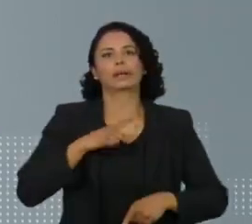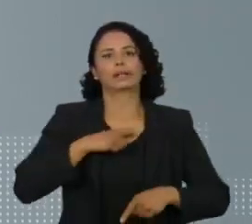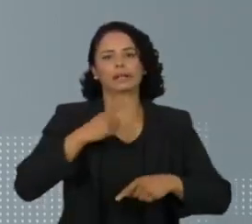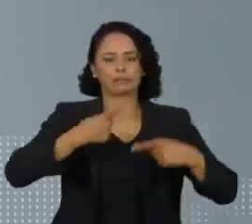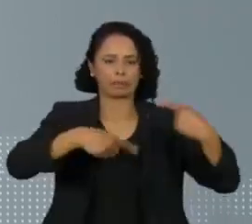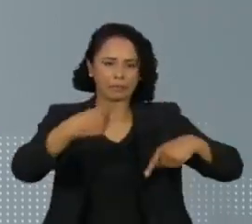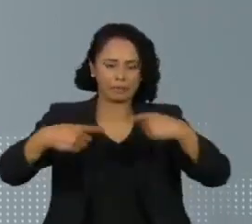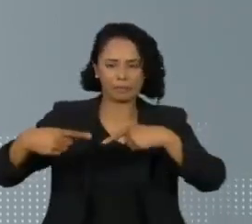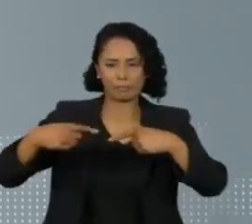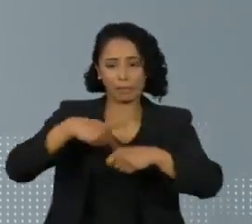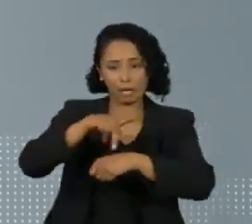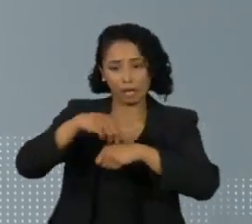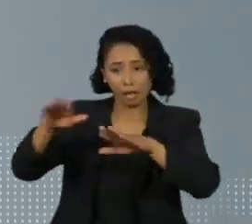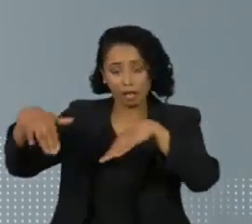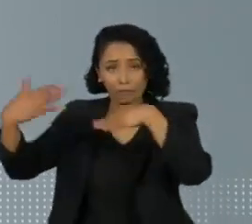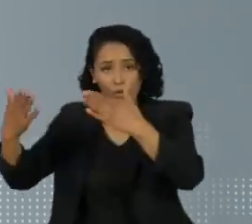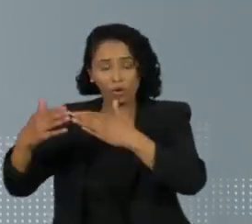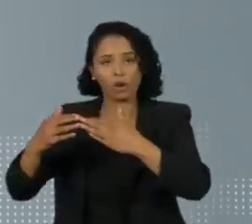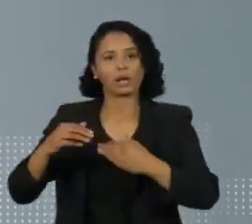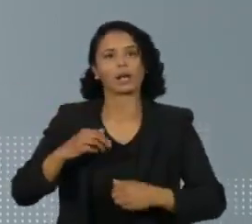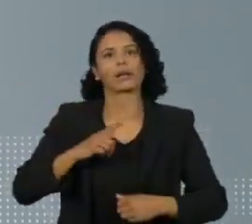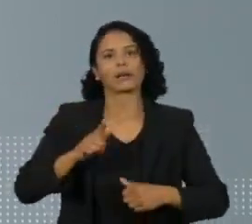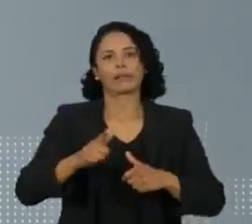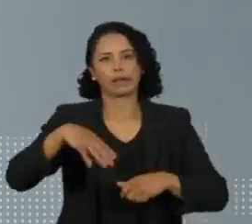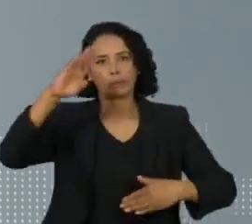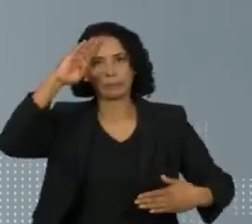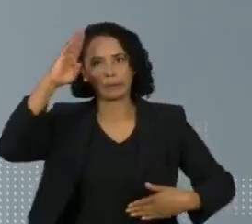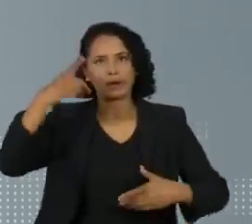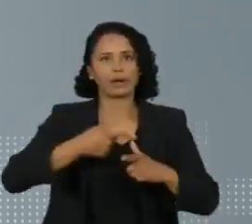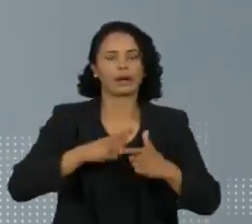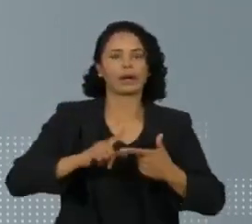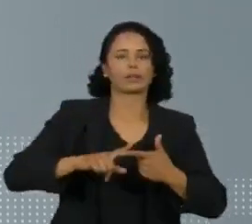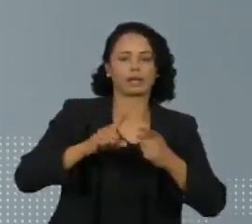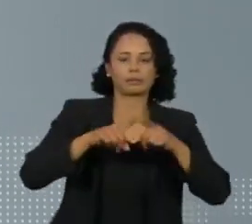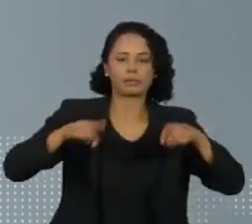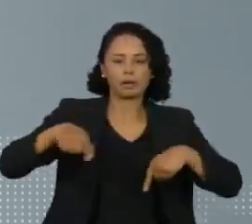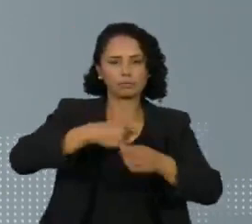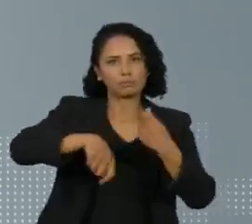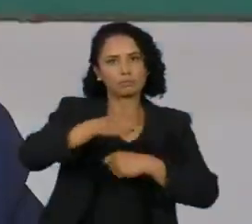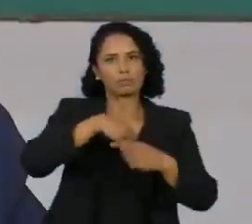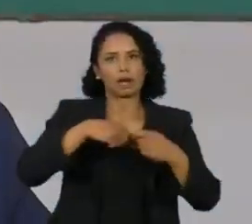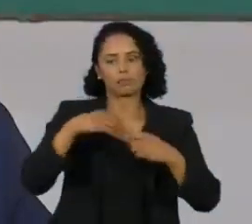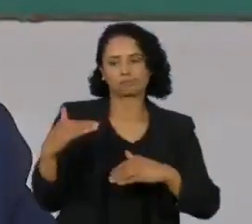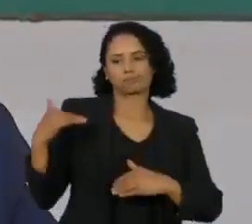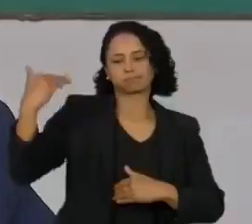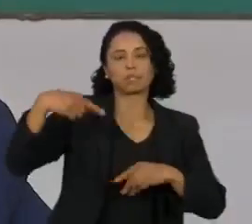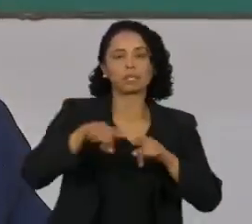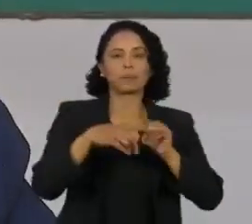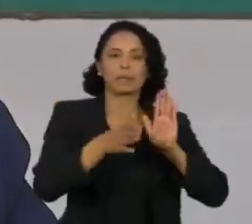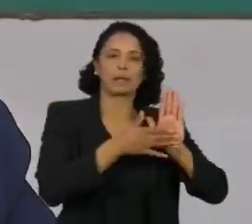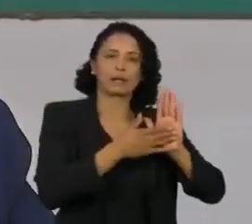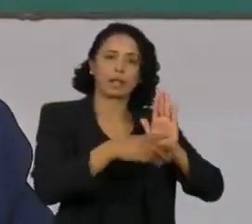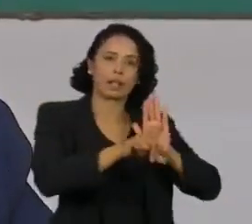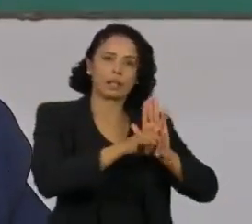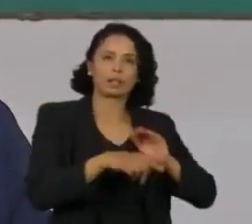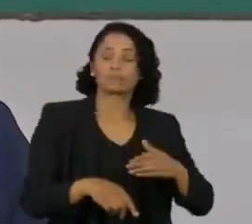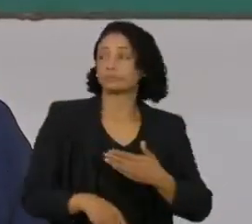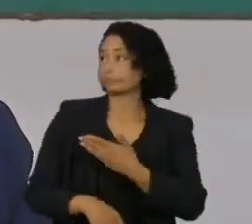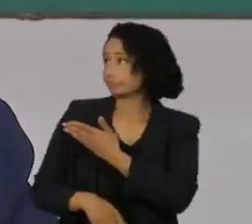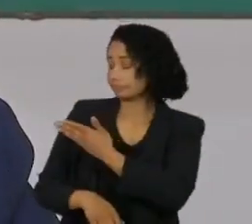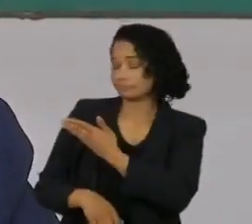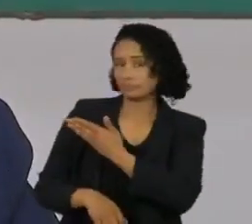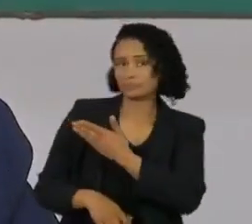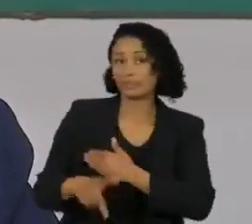do país, as Forças Armadas, escolher alguns funcionários do alto escalão e propor leis. Para o historiador Marco Antônio Villa,